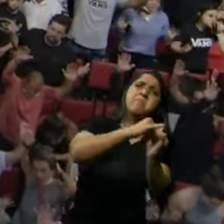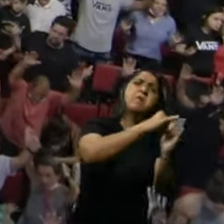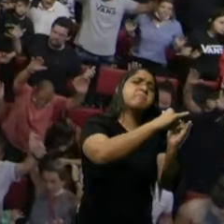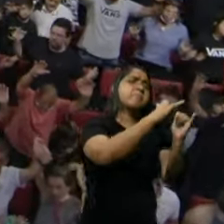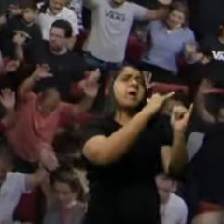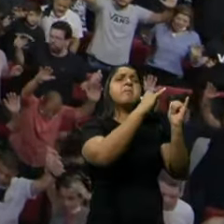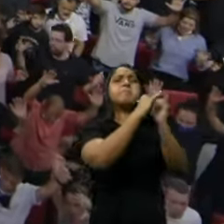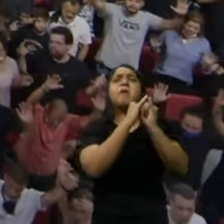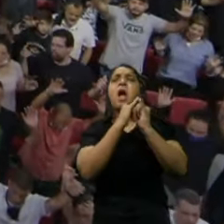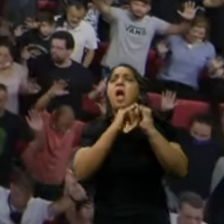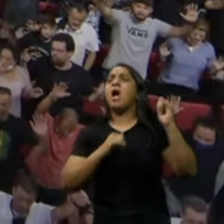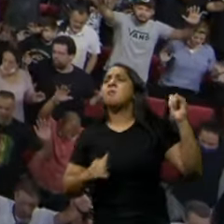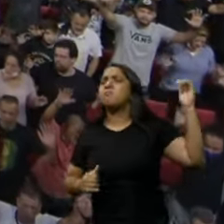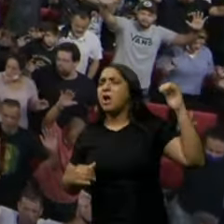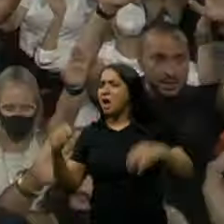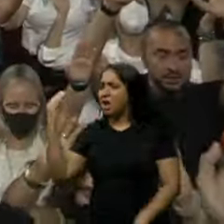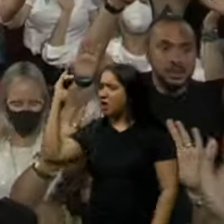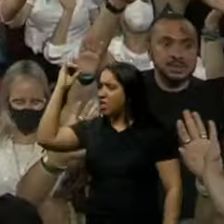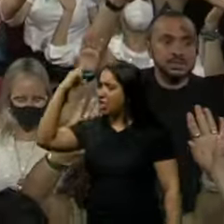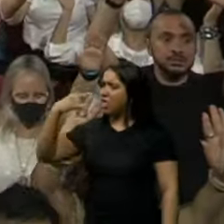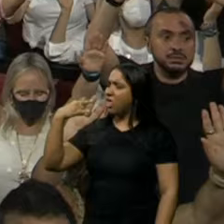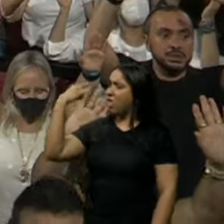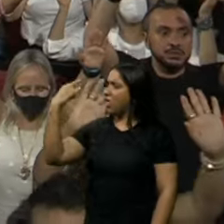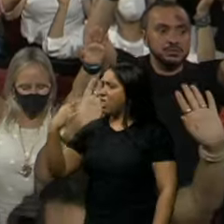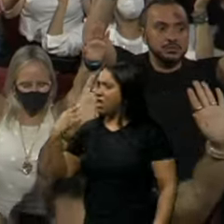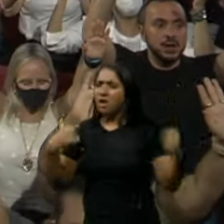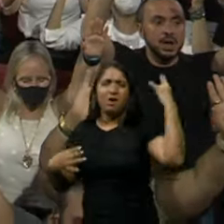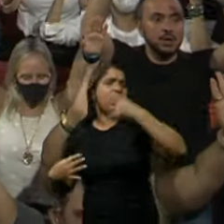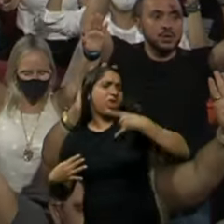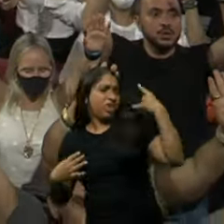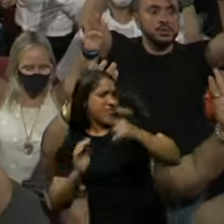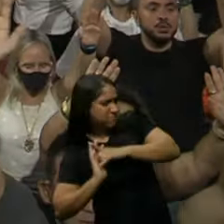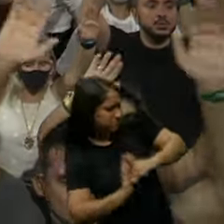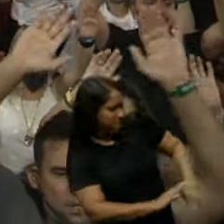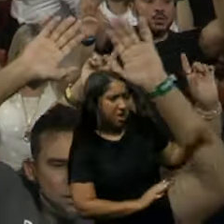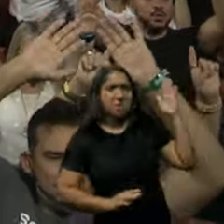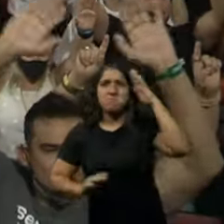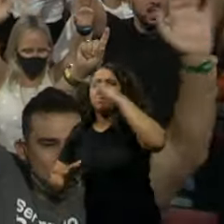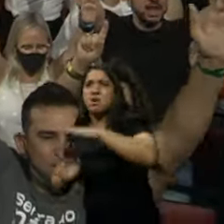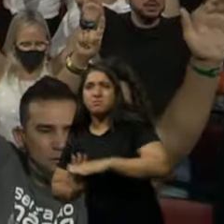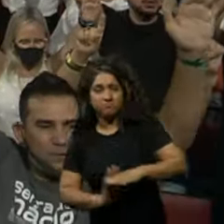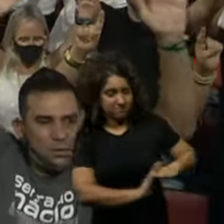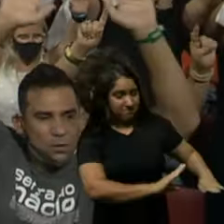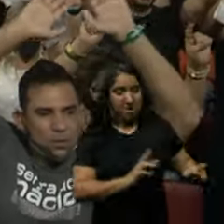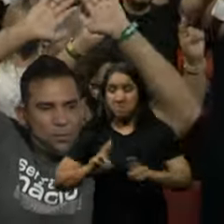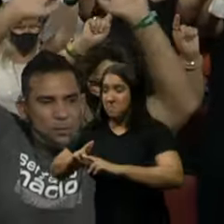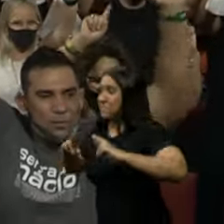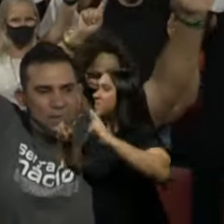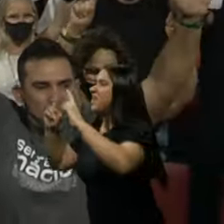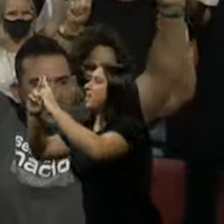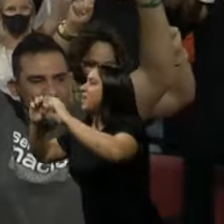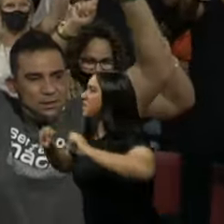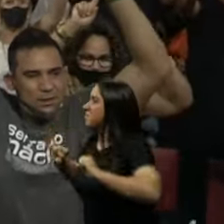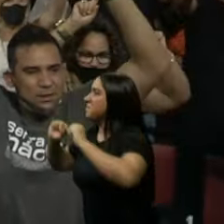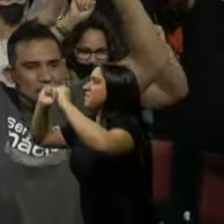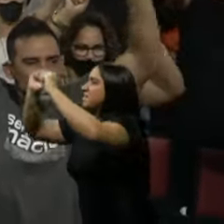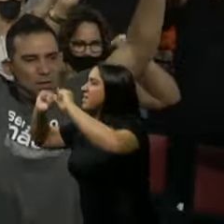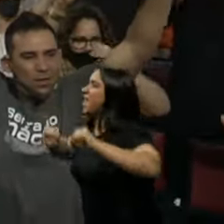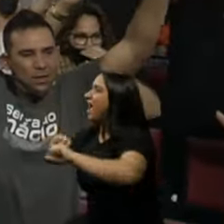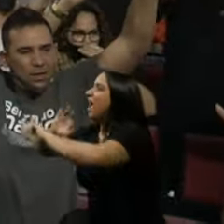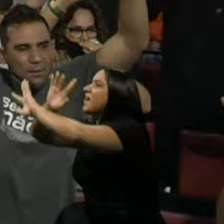não nos deixes cair em tentação mas livra-nos do mal pois teu e o reino o poder